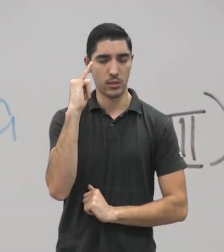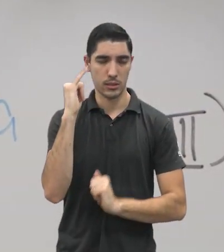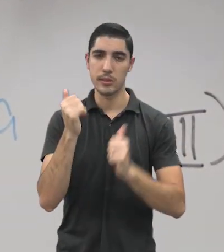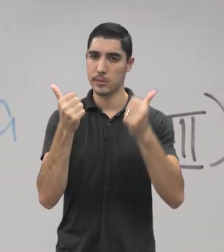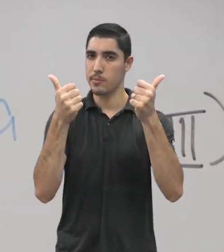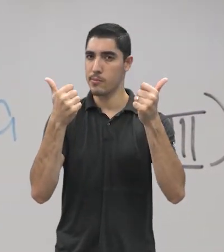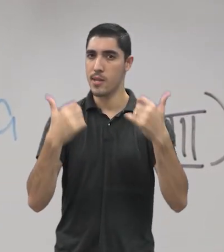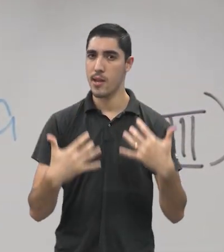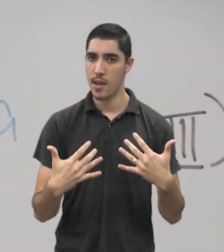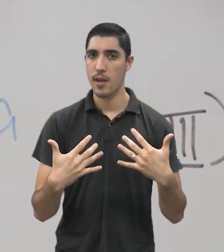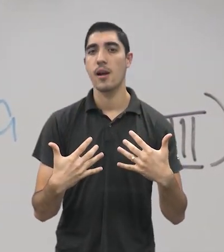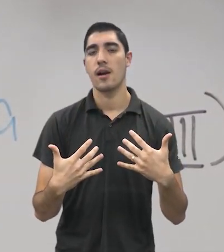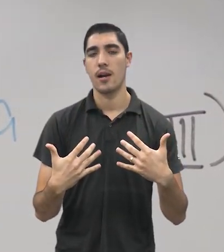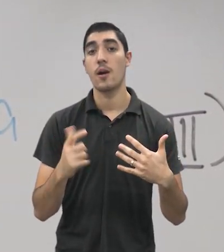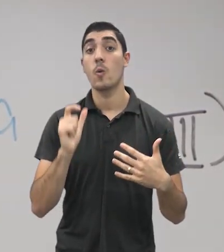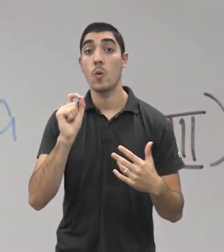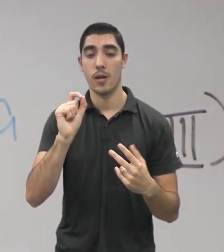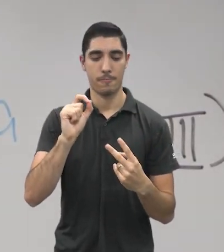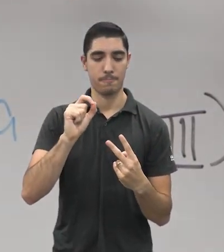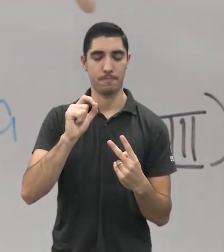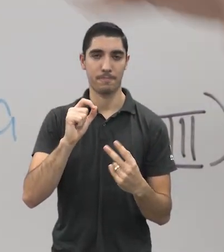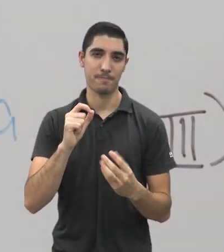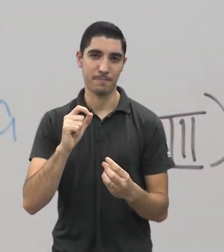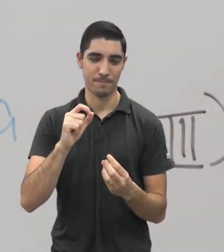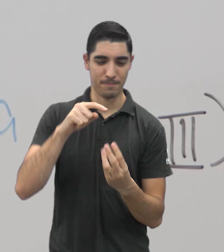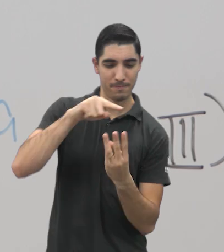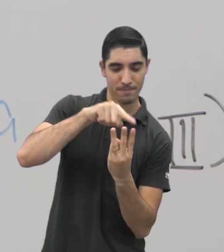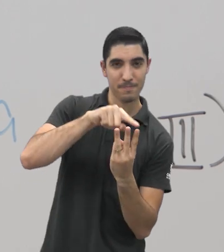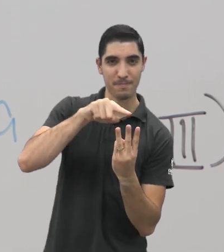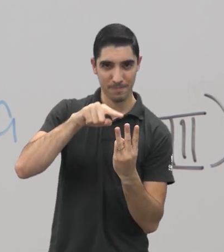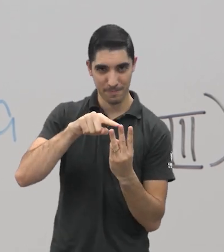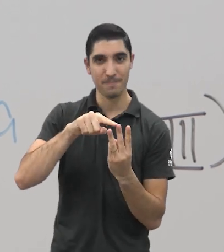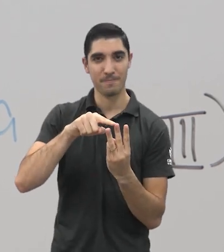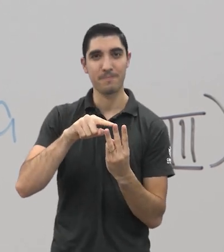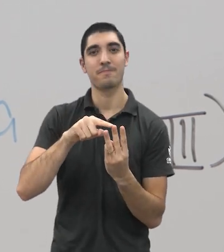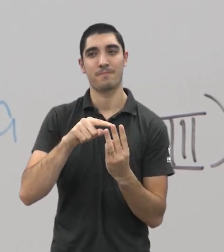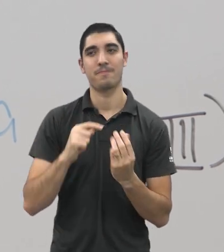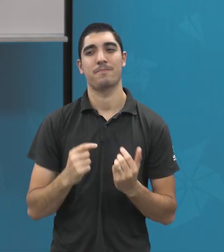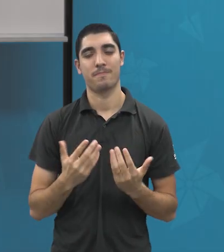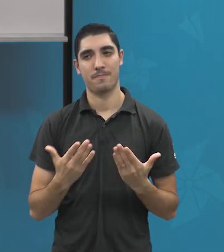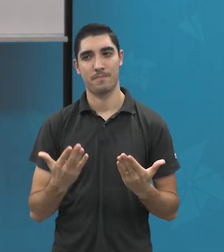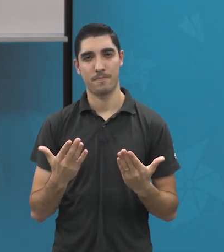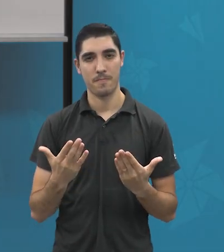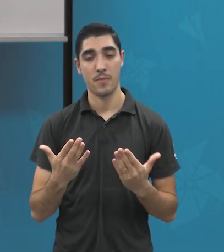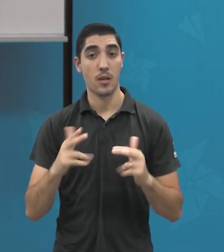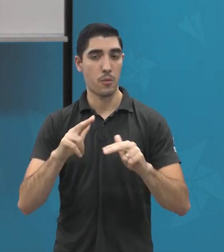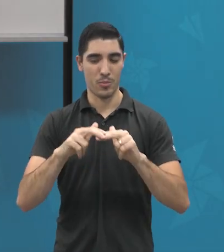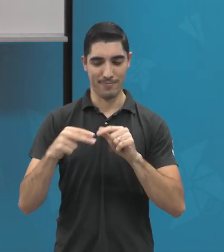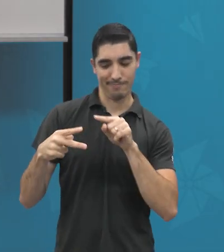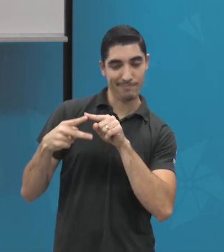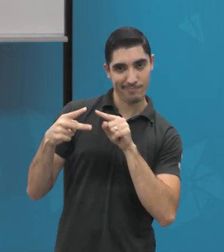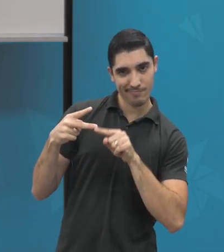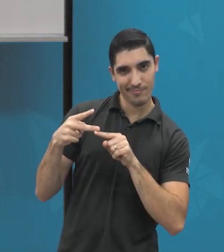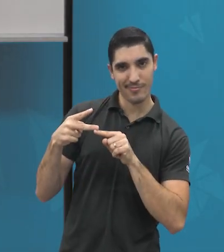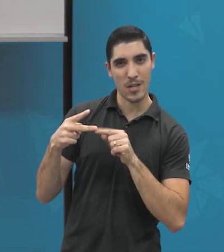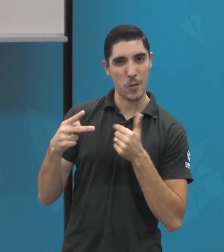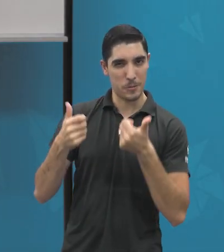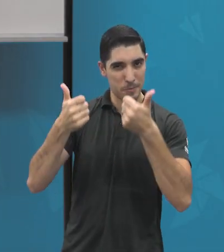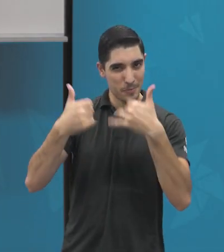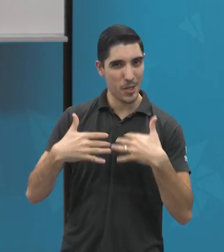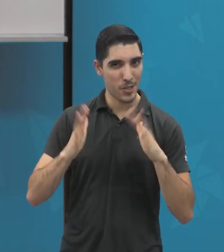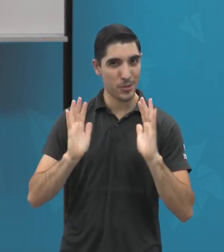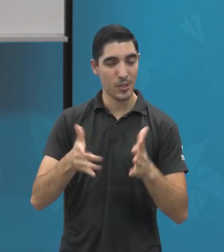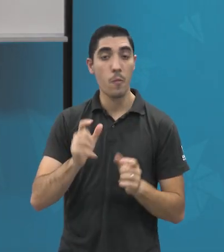desdobramento desses dois primeiros itens que eu mencionei, é que na medida em que a